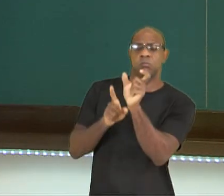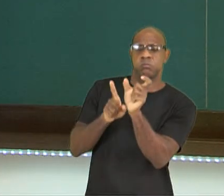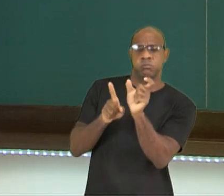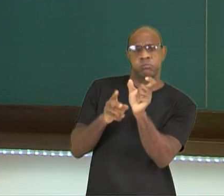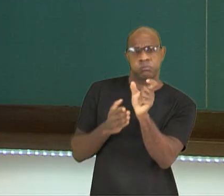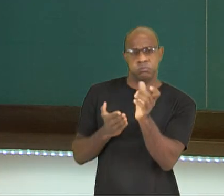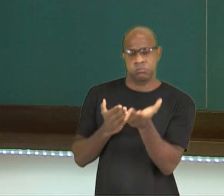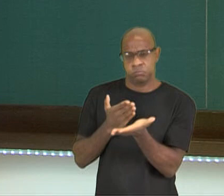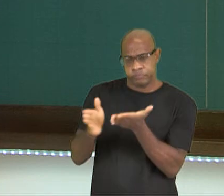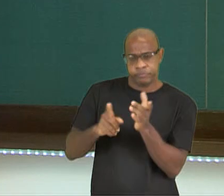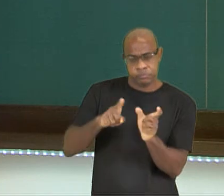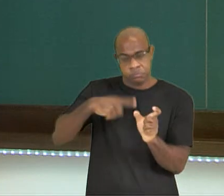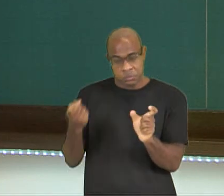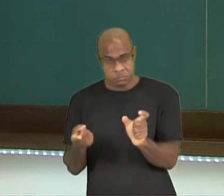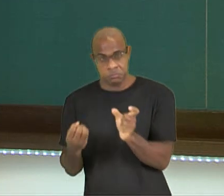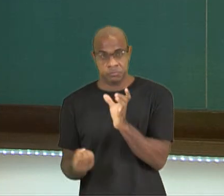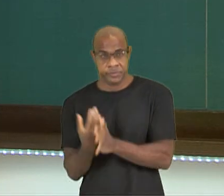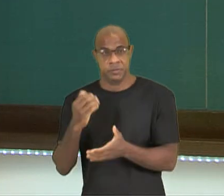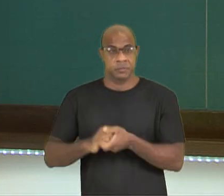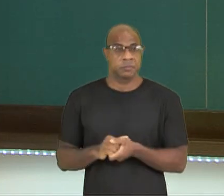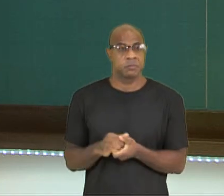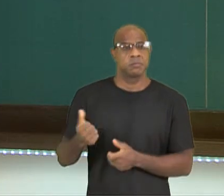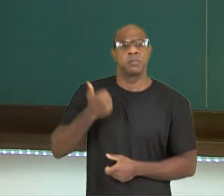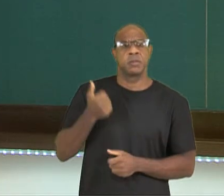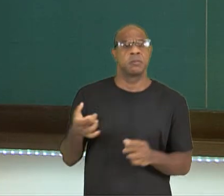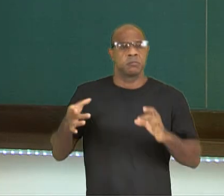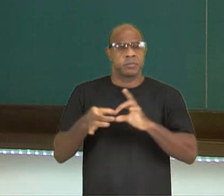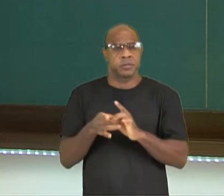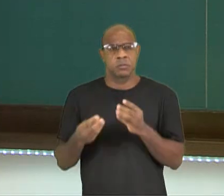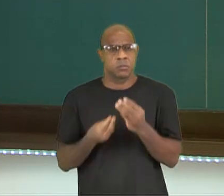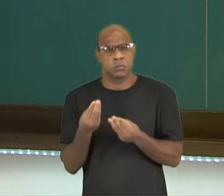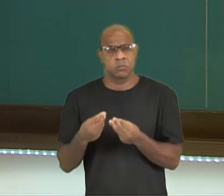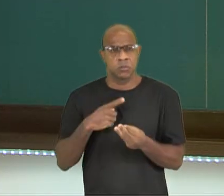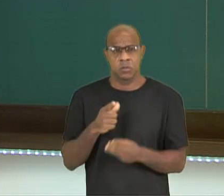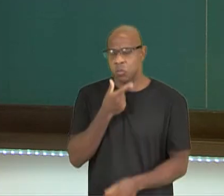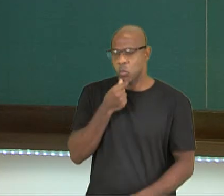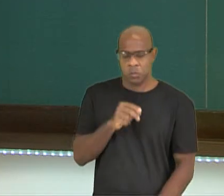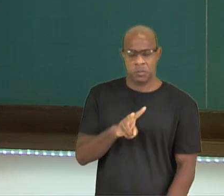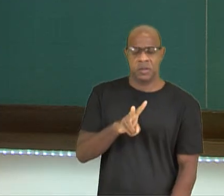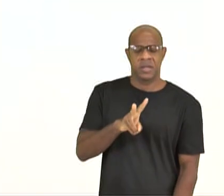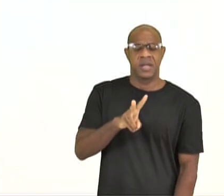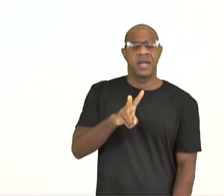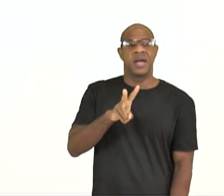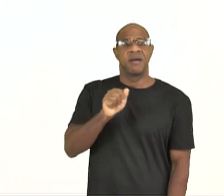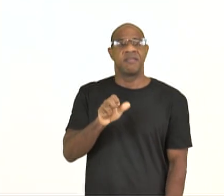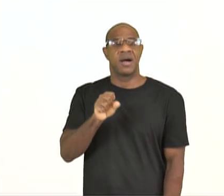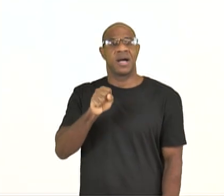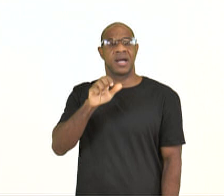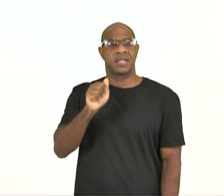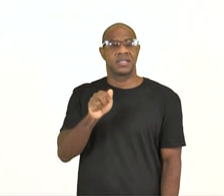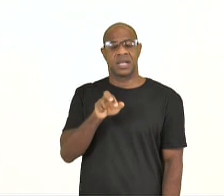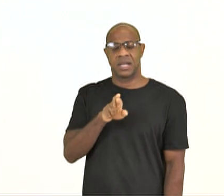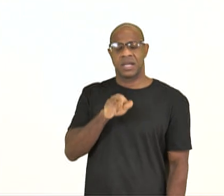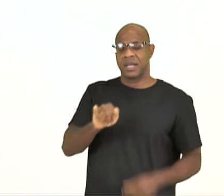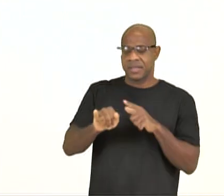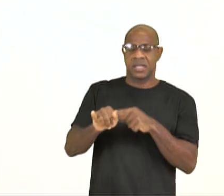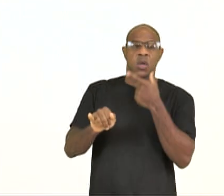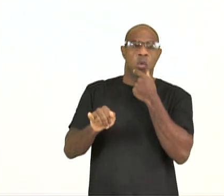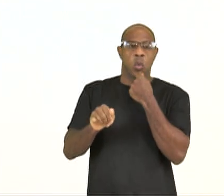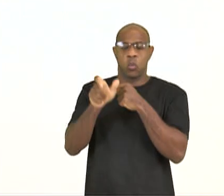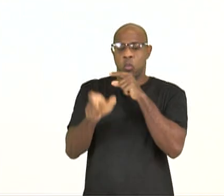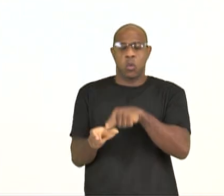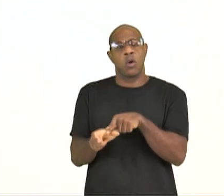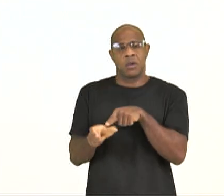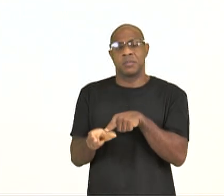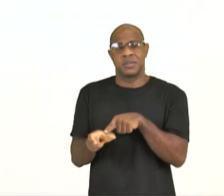posteriormente. E a primeira vez que foi empregado, né, foi empregado por esse cara aqui, Giorgio Vasari. Né? Então não foram os padres que